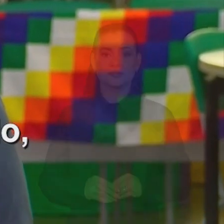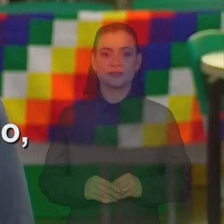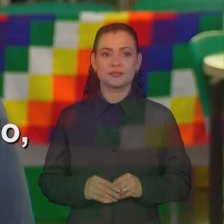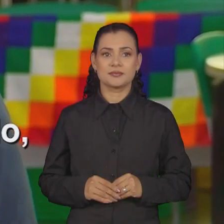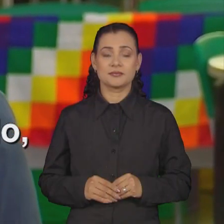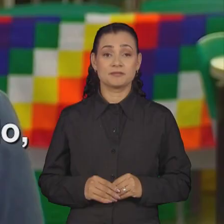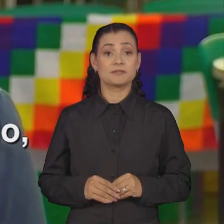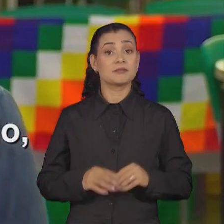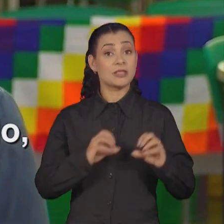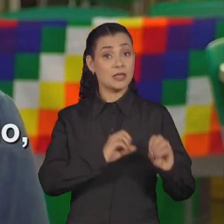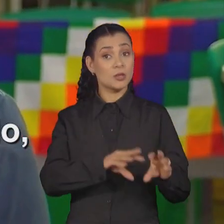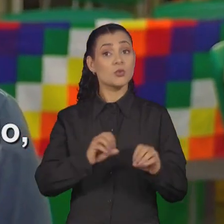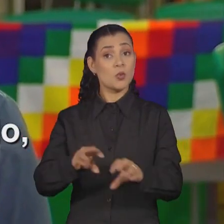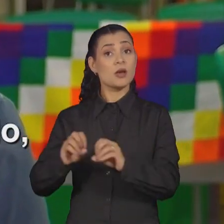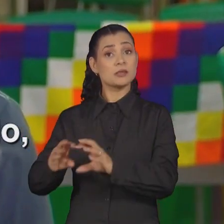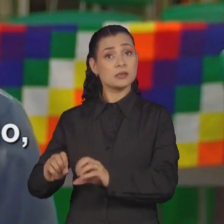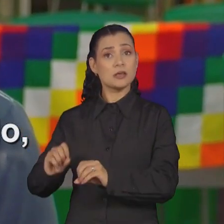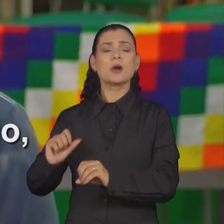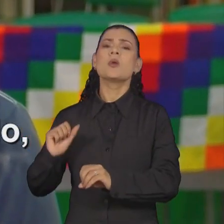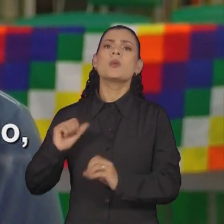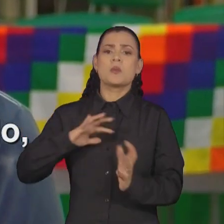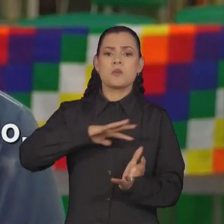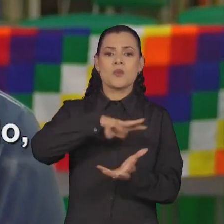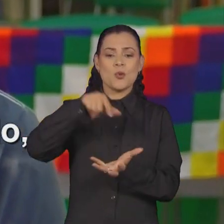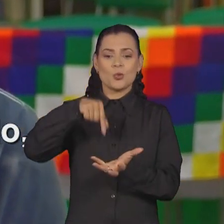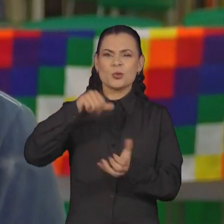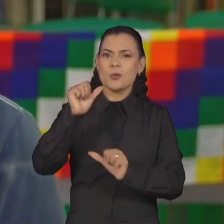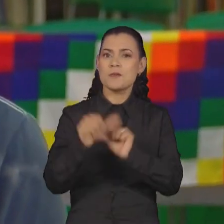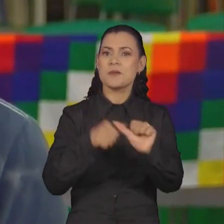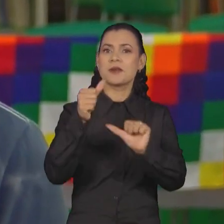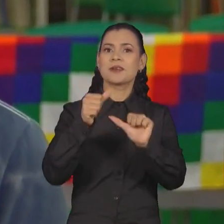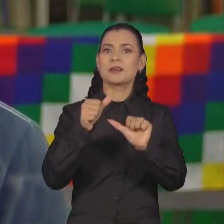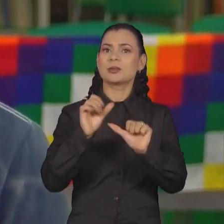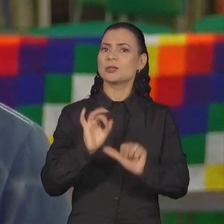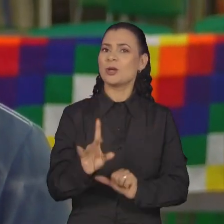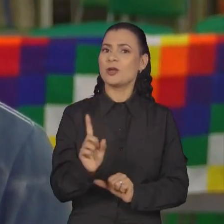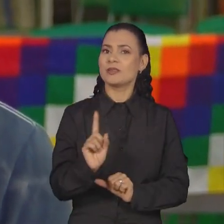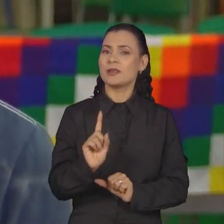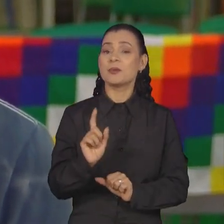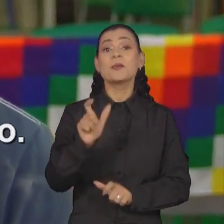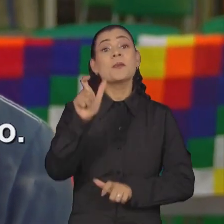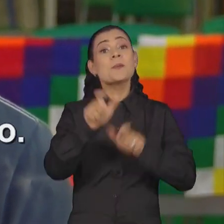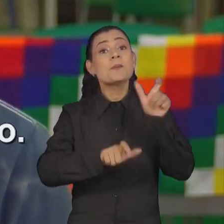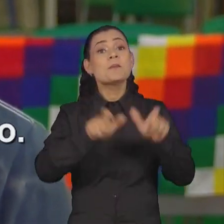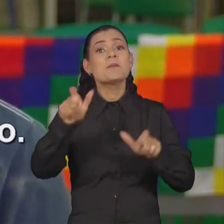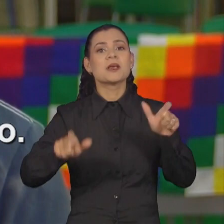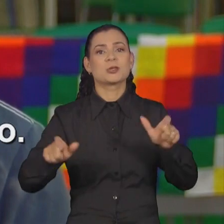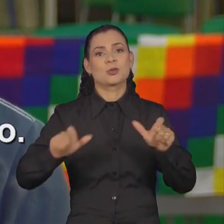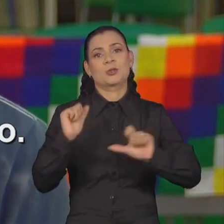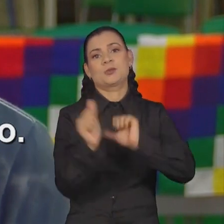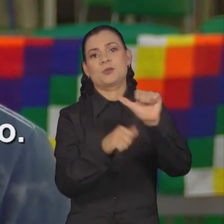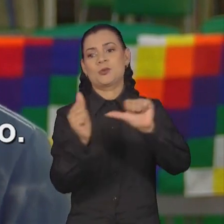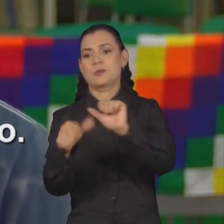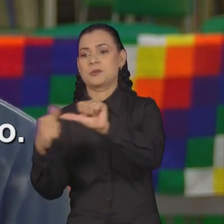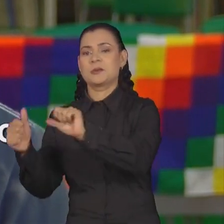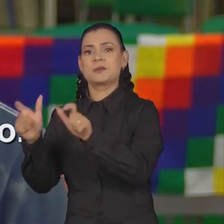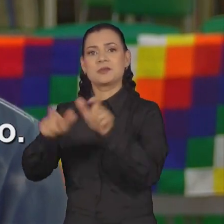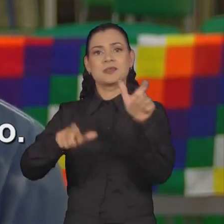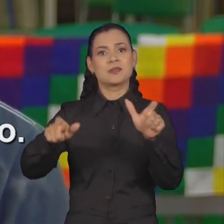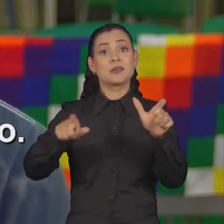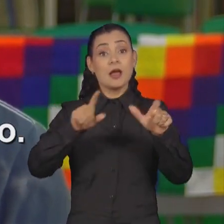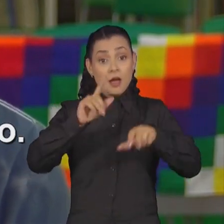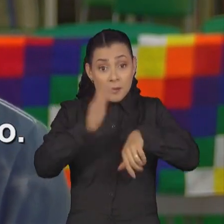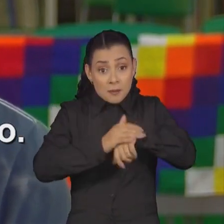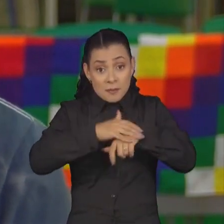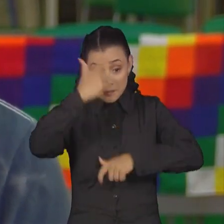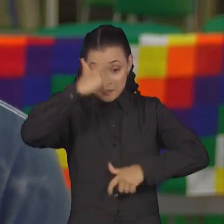La educación no transforma el mundo, pero transforma las personas. Y las personas transforman el